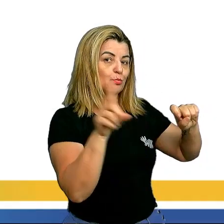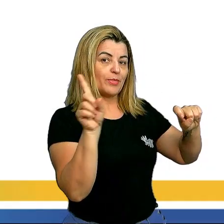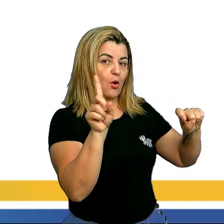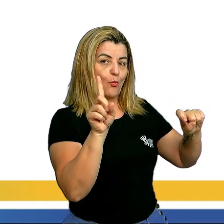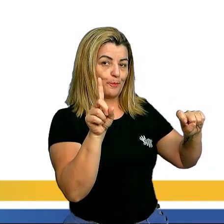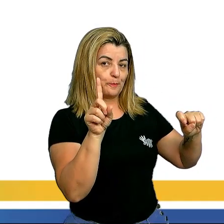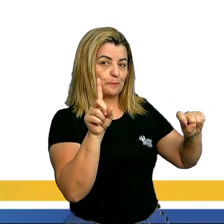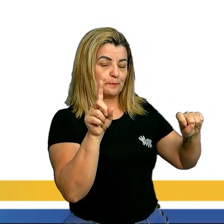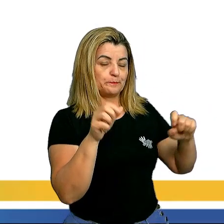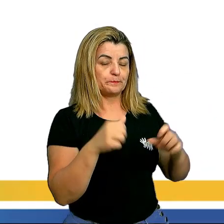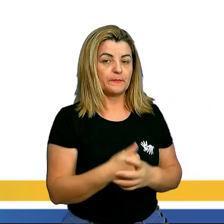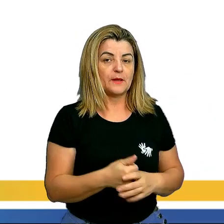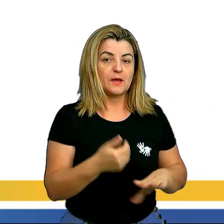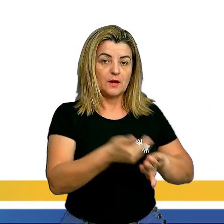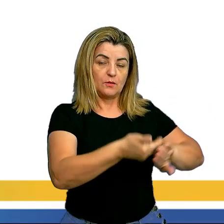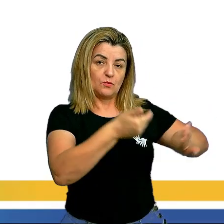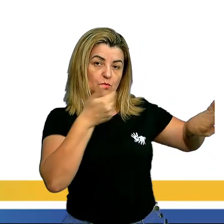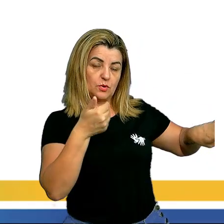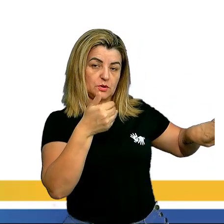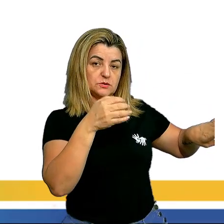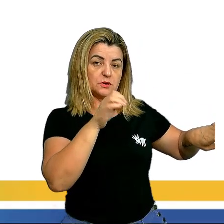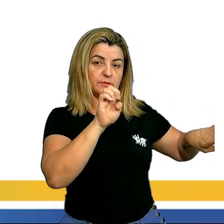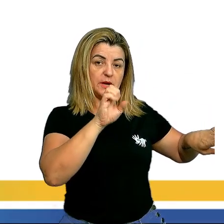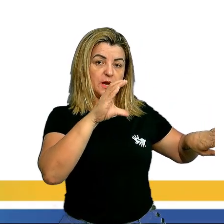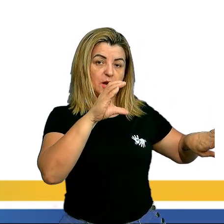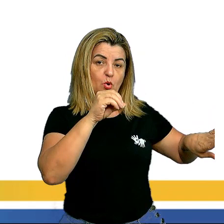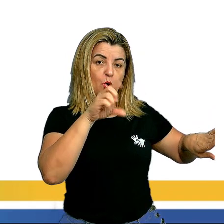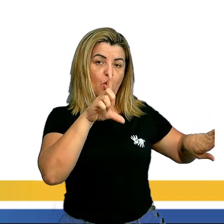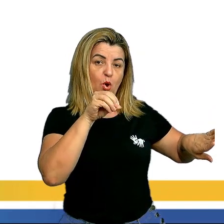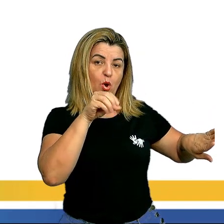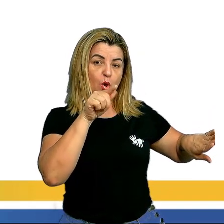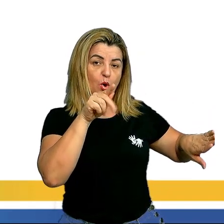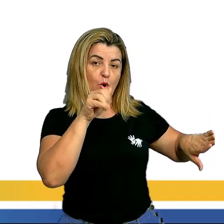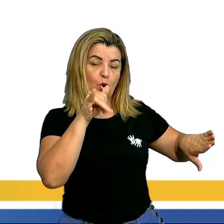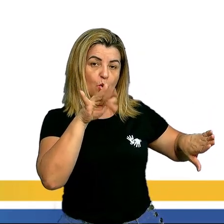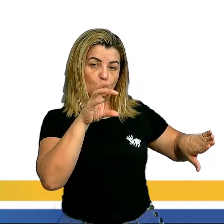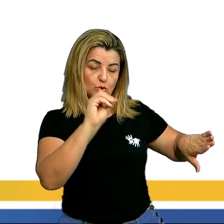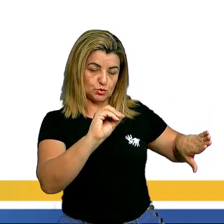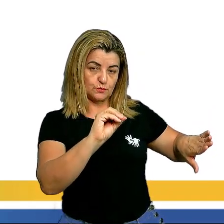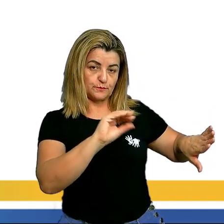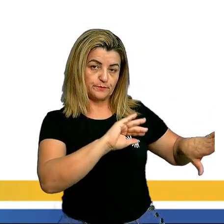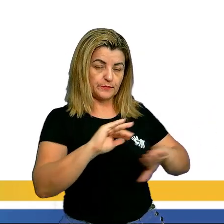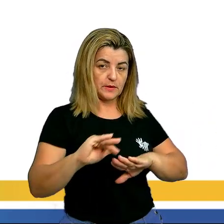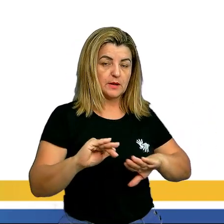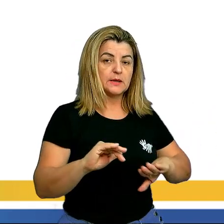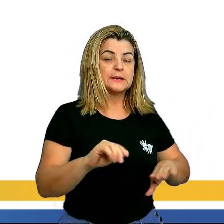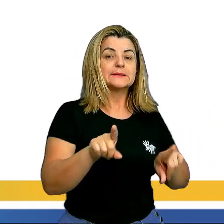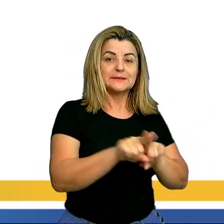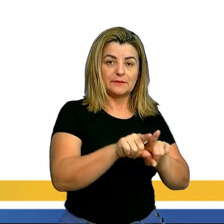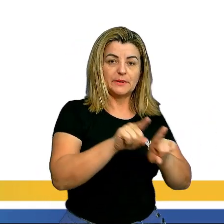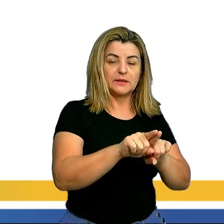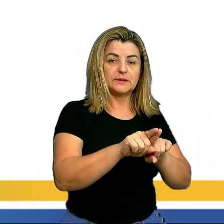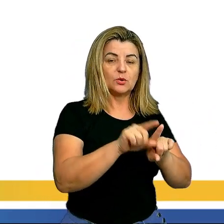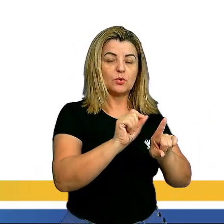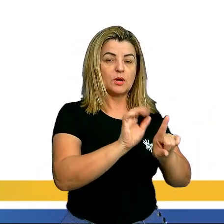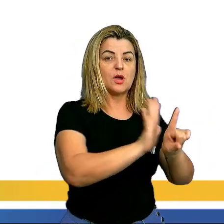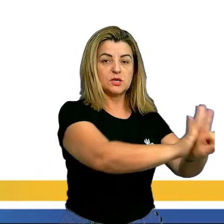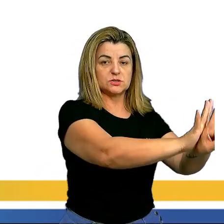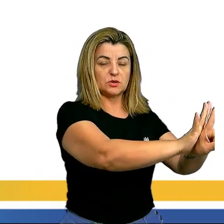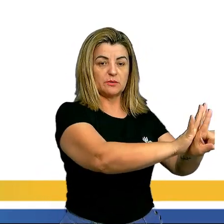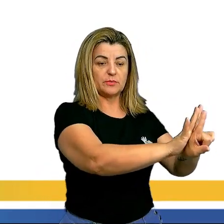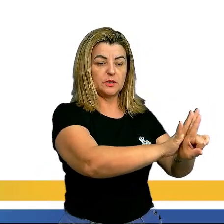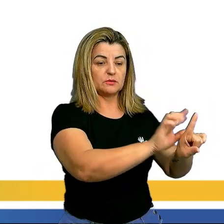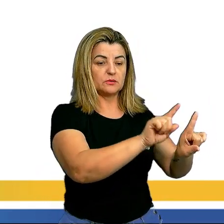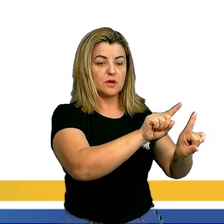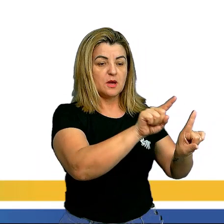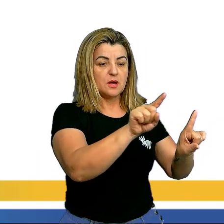isolamento, né, ecológico ou habitat. Temos o isolamento sazonal ou temporal. Aqui, pessoal,